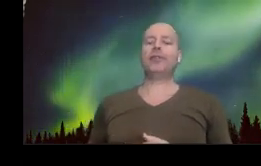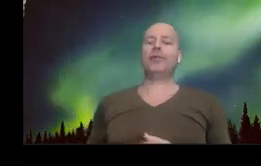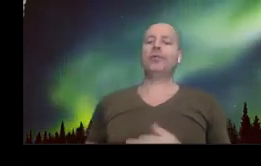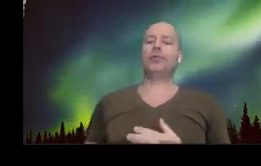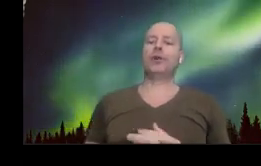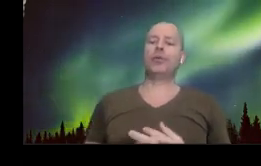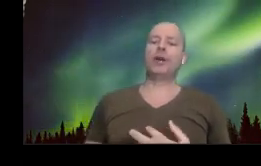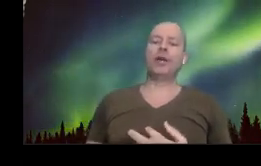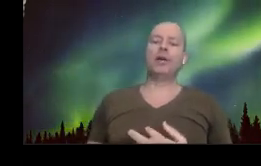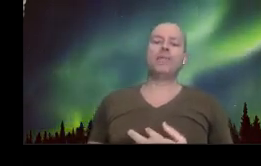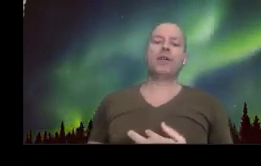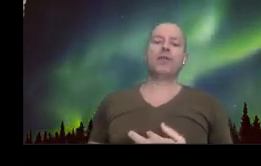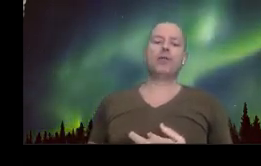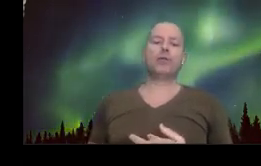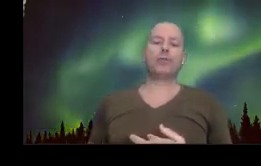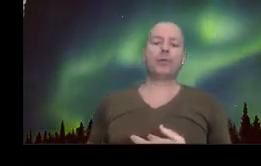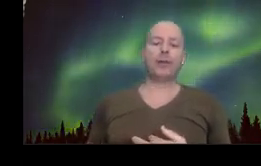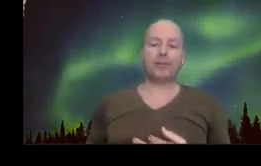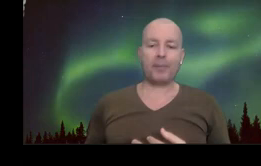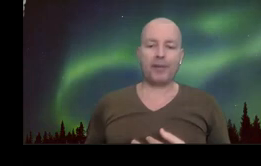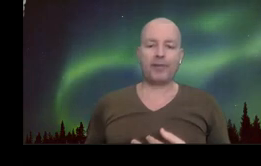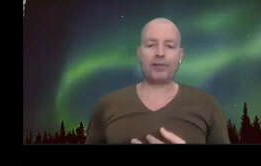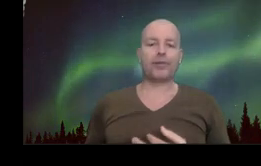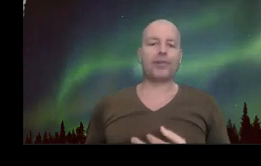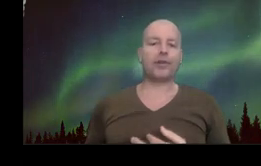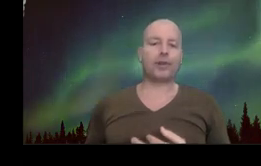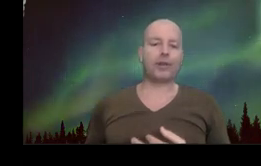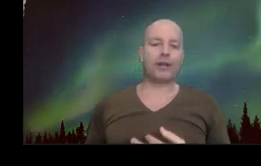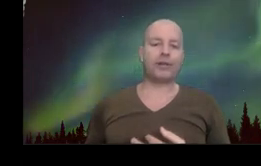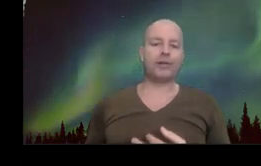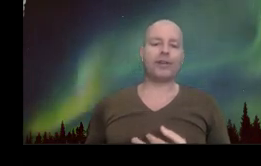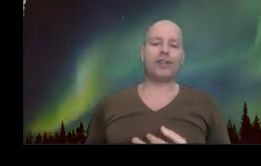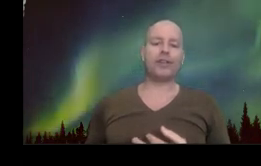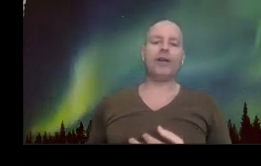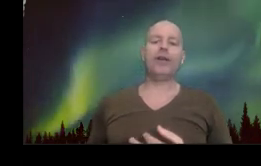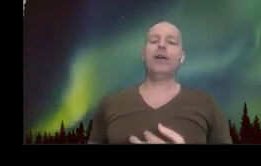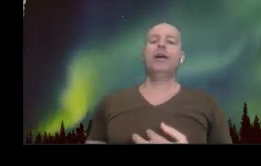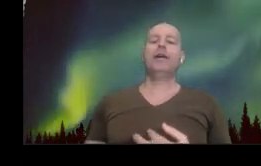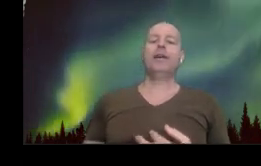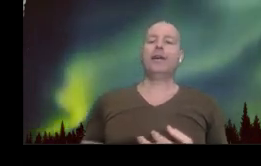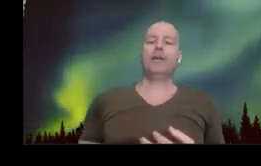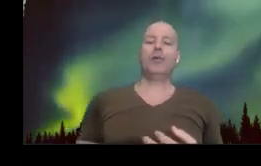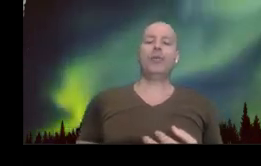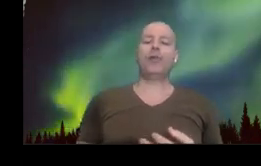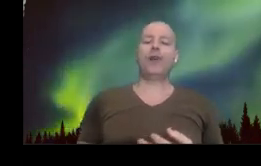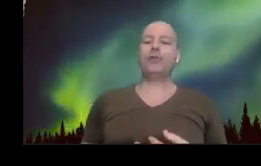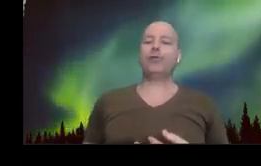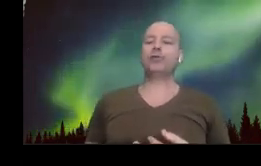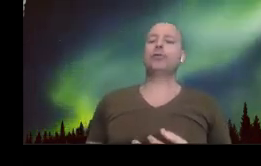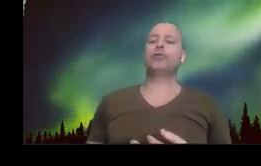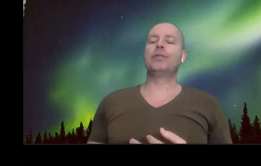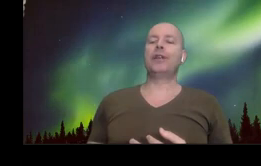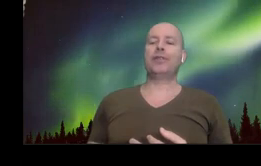vocês viram muito filme com ele. Nosso urso polar, porque está bem distorcido aí, coitado. Isso aí já está. E o